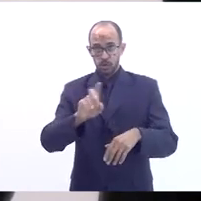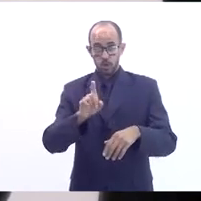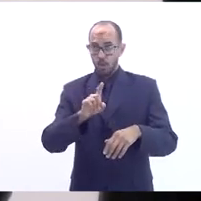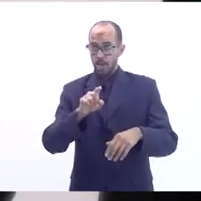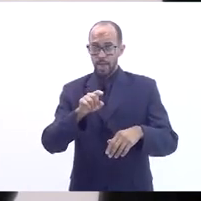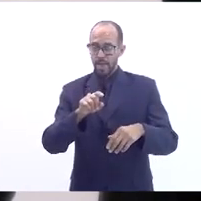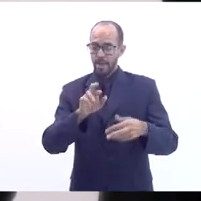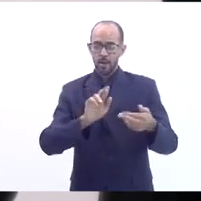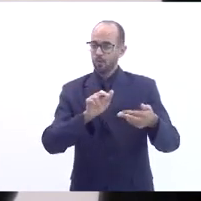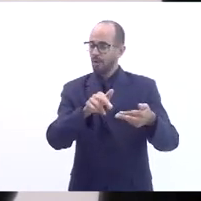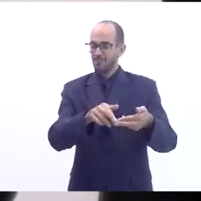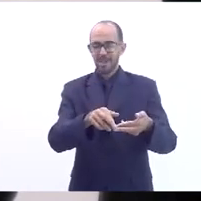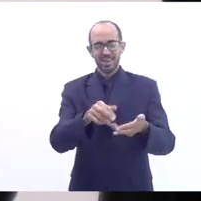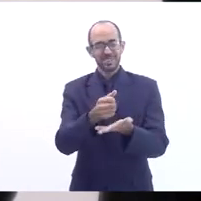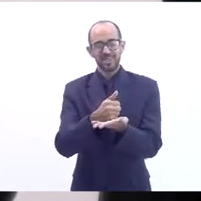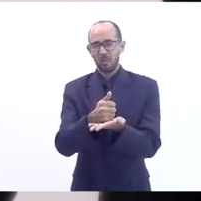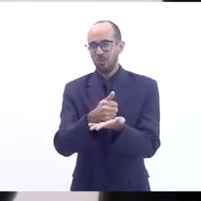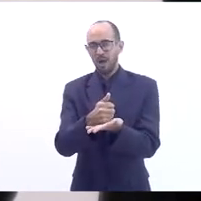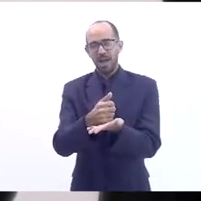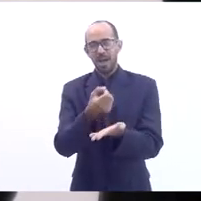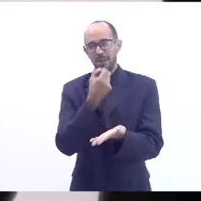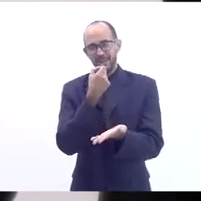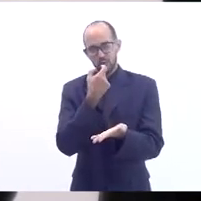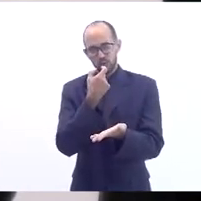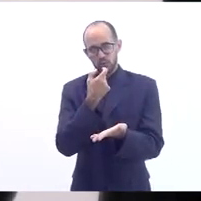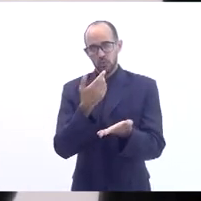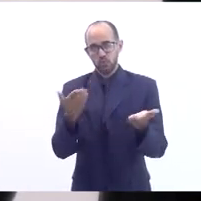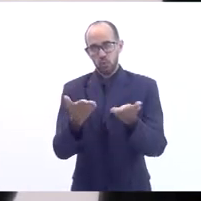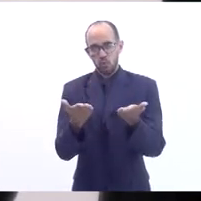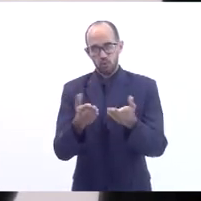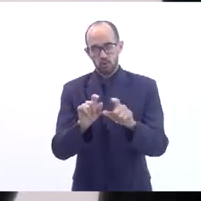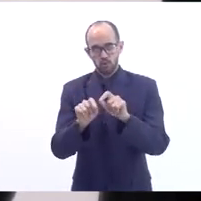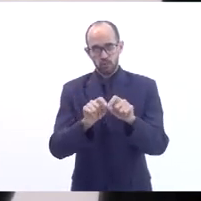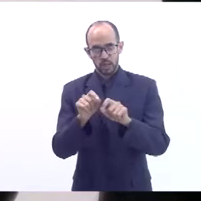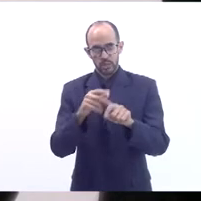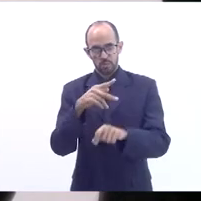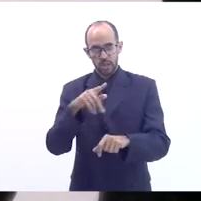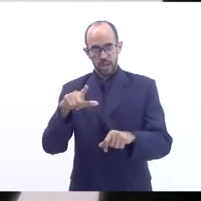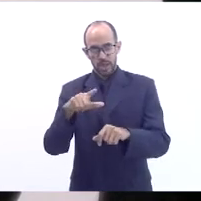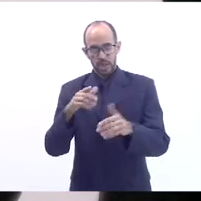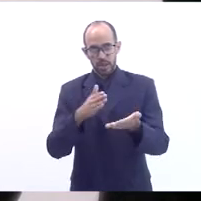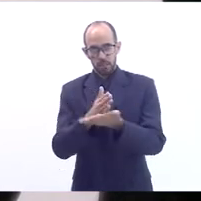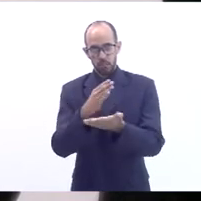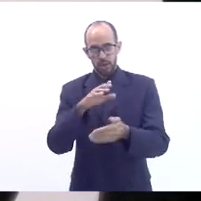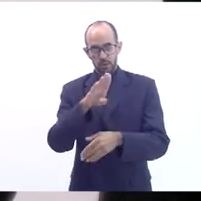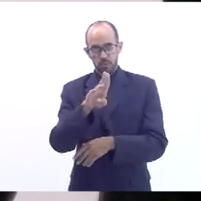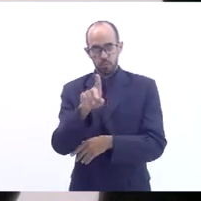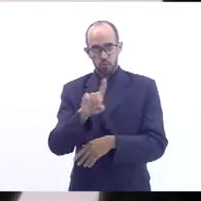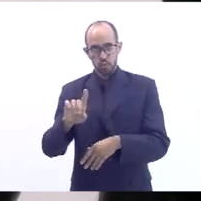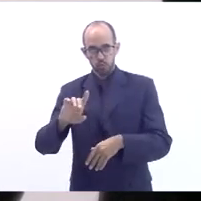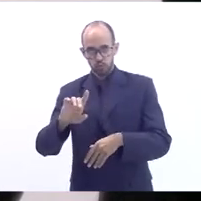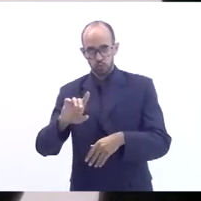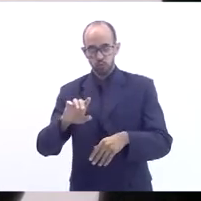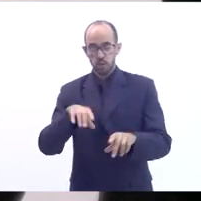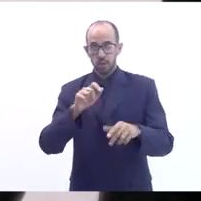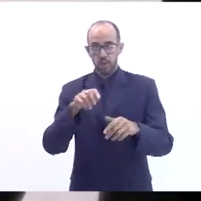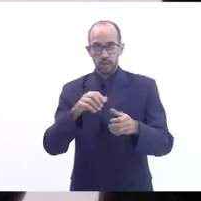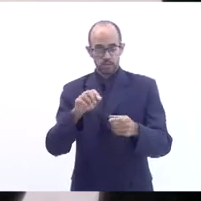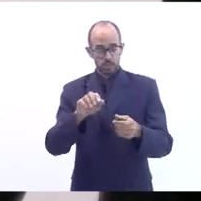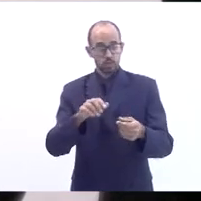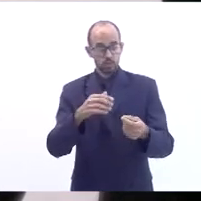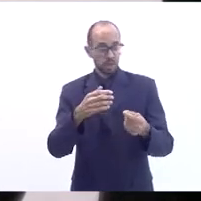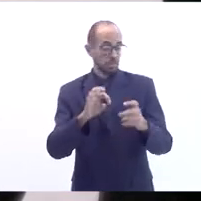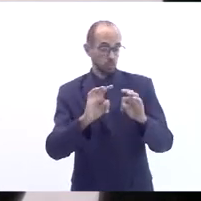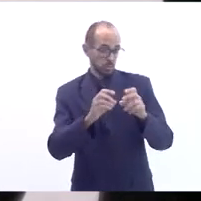assim como nenhum quase e que hoje esse projeto foi aprovado em Búzios que tá sendo super elogiado tá acontecendo